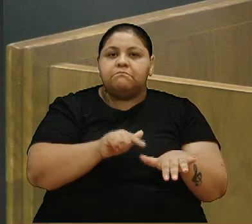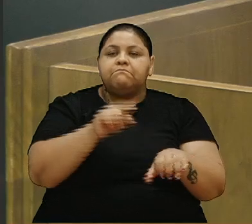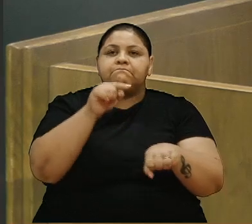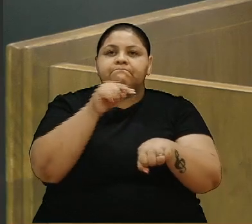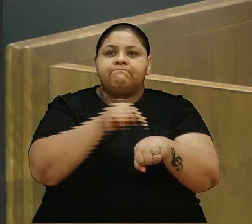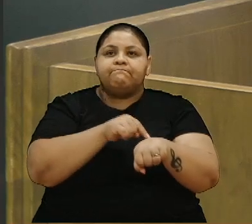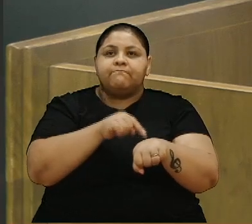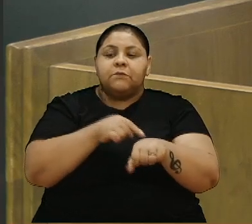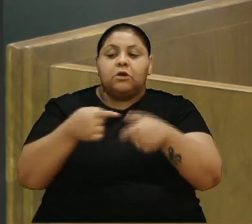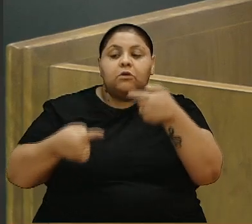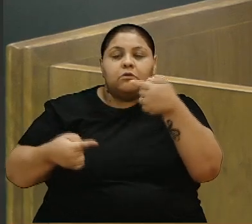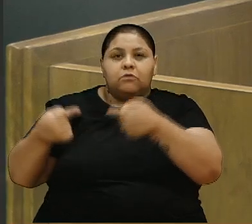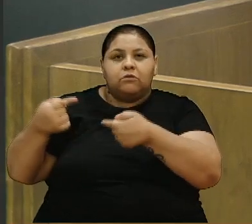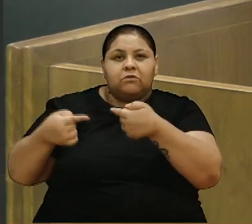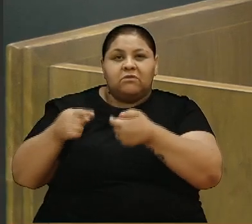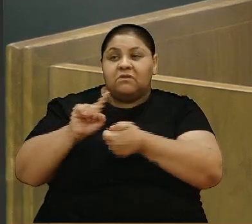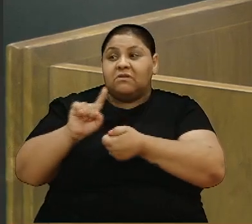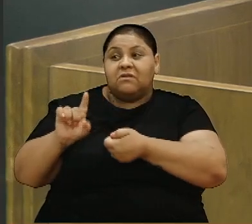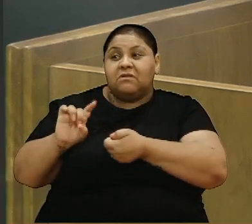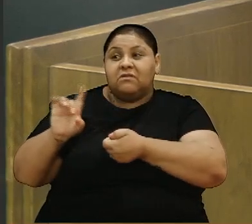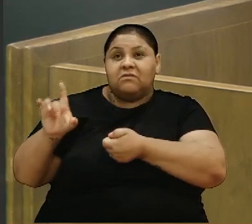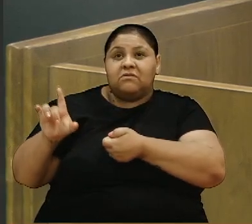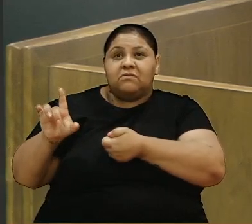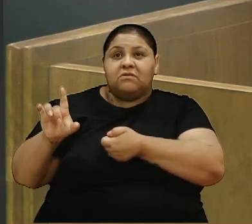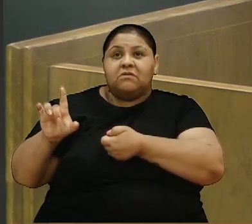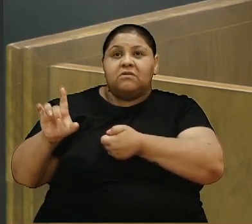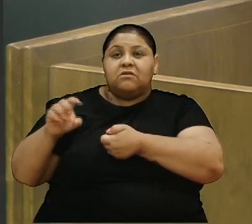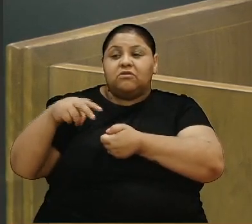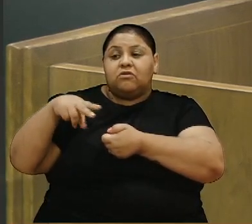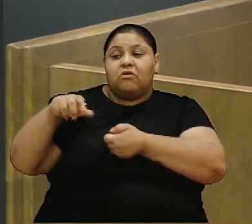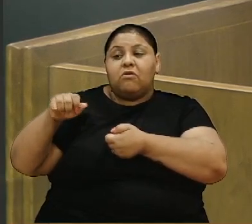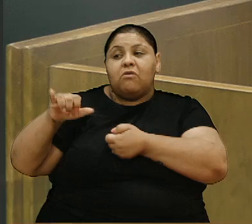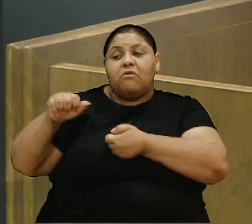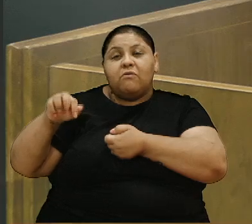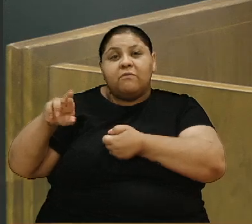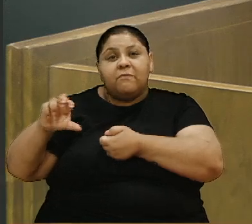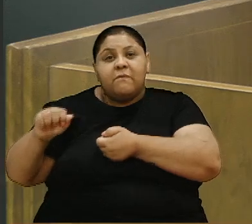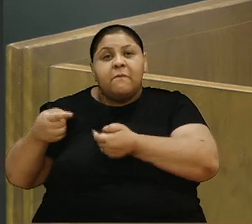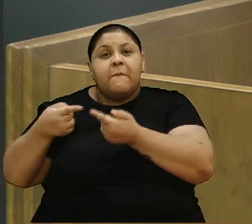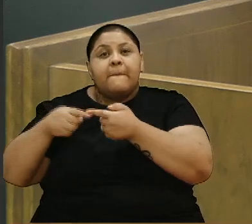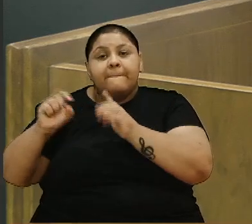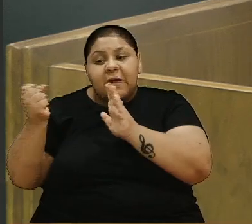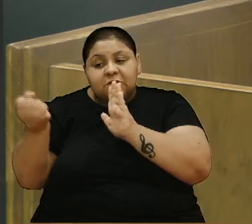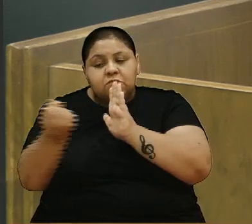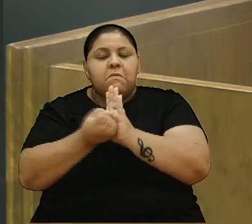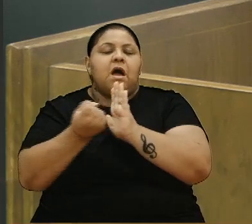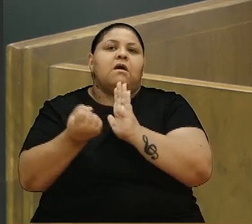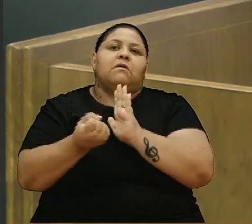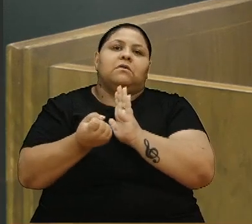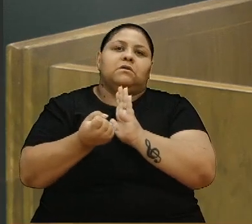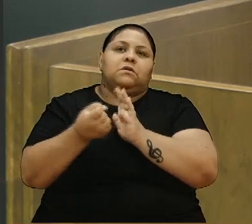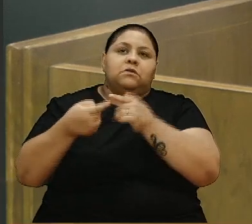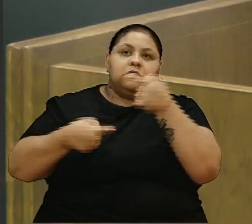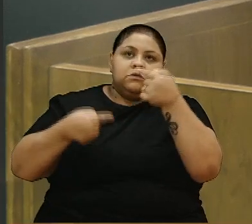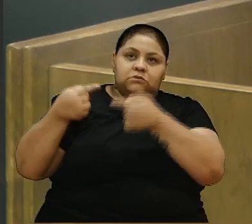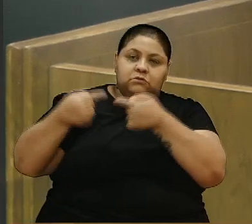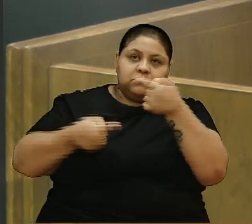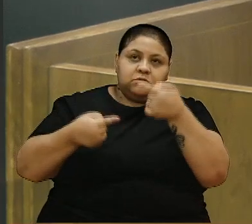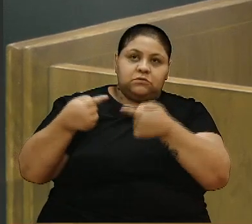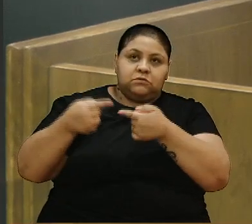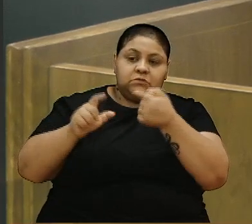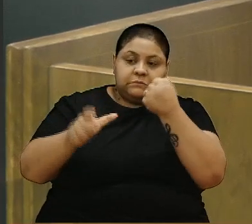para debater não só a situação da Nayara, mas que ela fosse um símbolo para discutir a questão